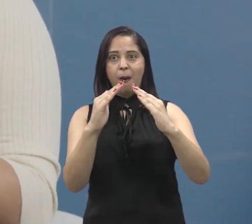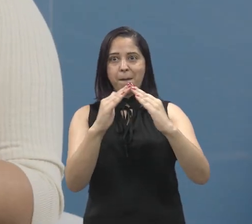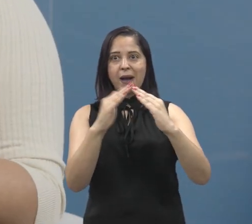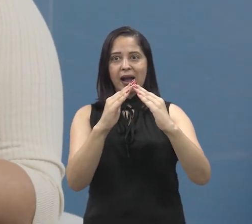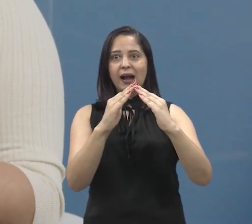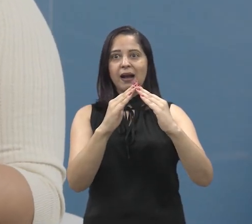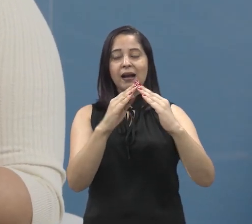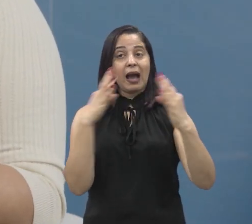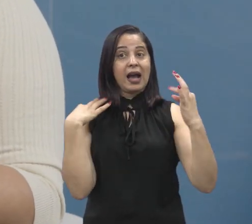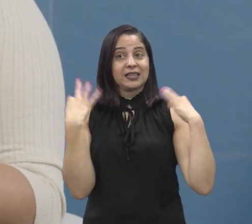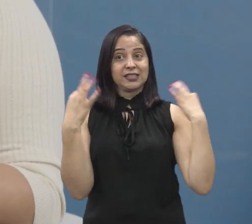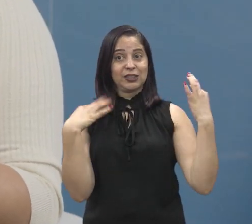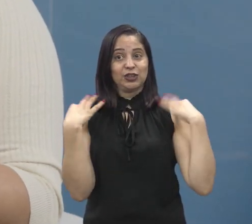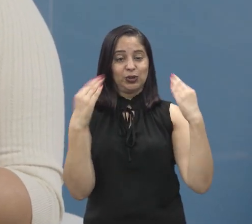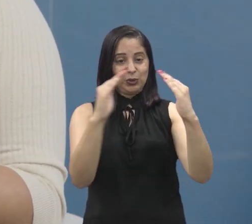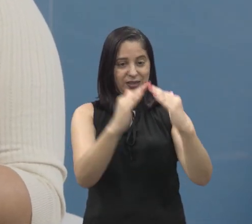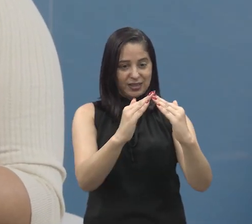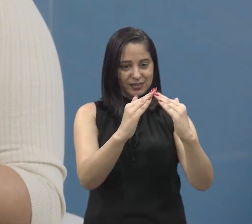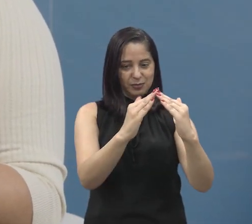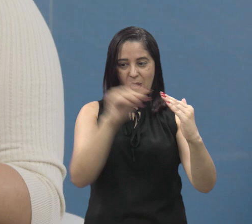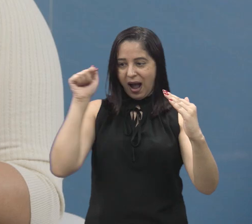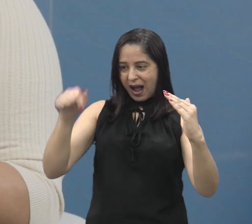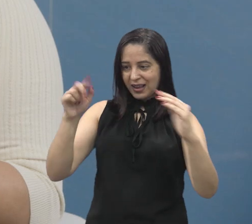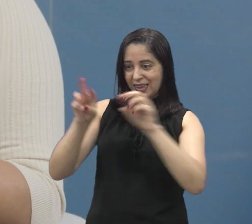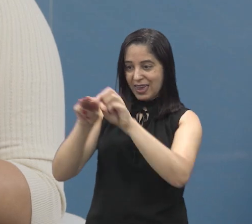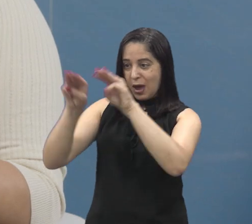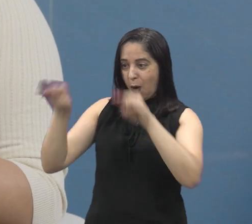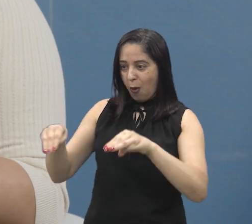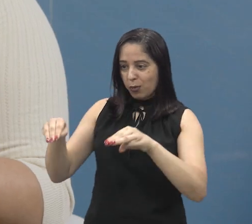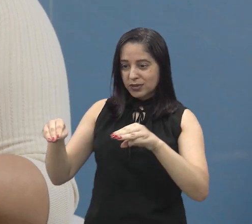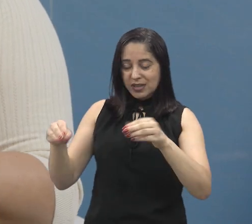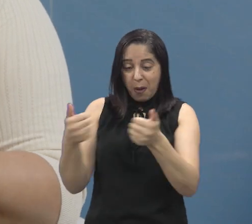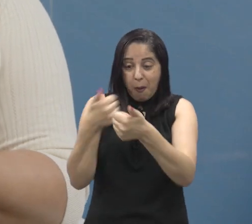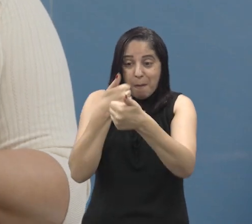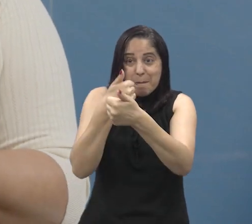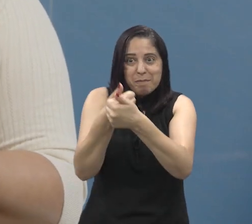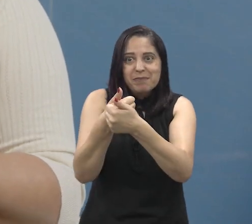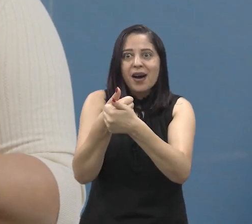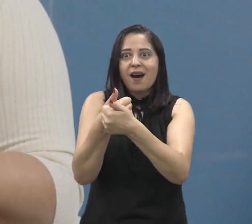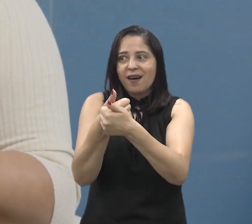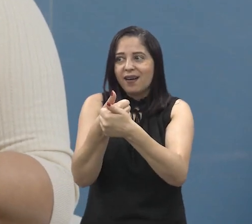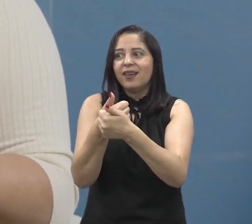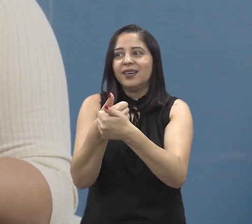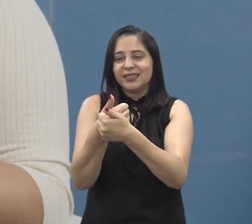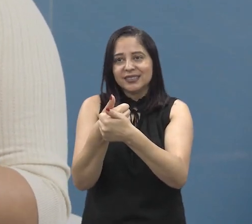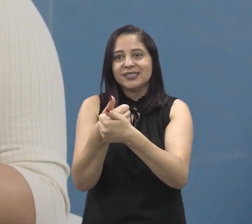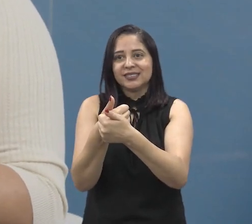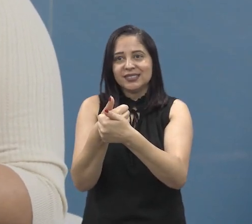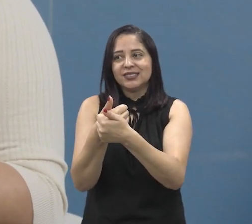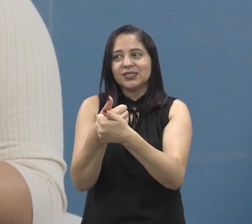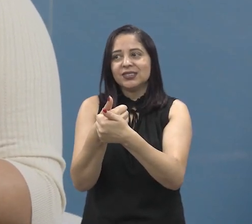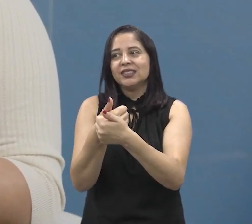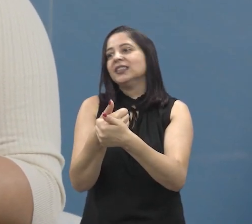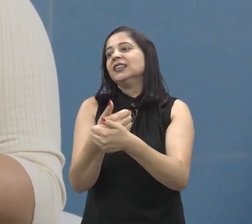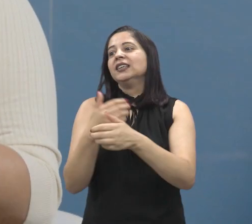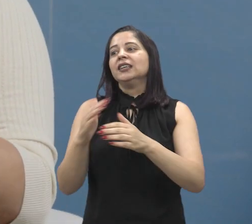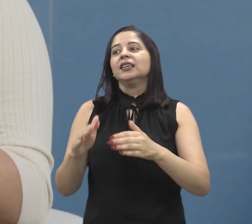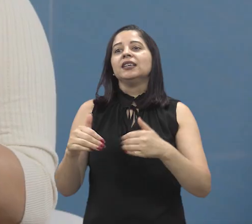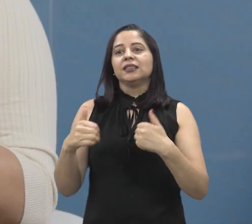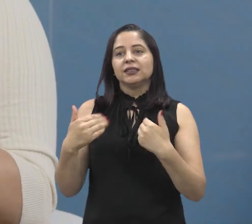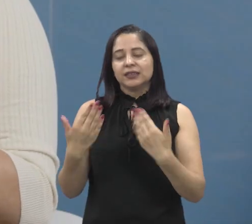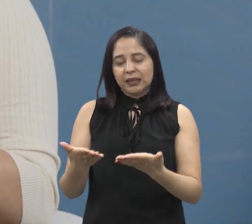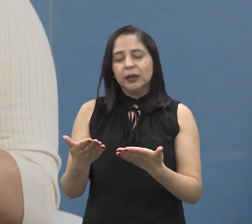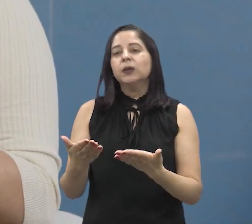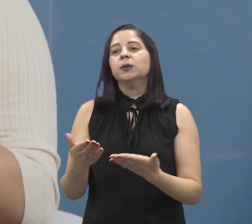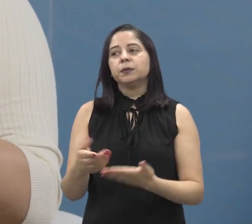junto com um grande atrativo ali, é um coração da cultura, é o Museu Municipal de uma cidade, né? Então nós